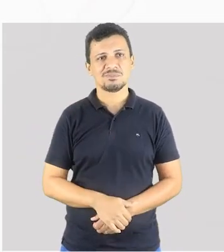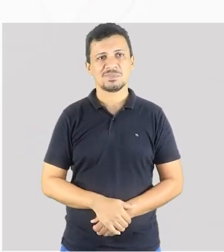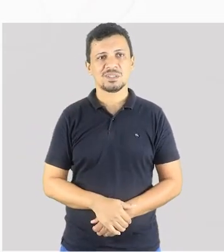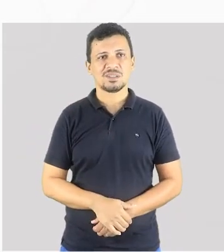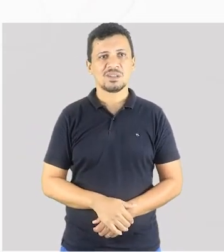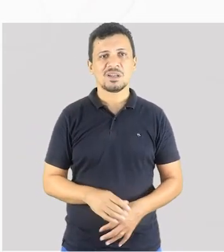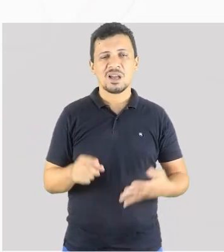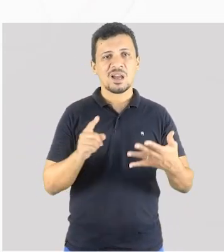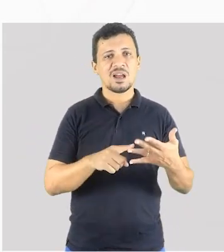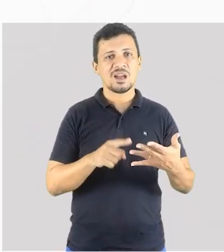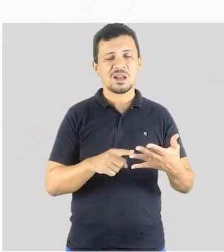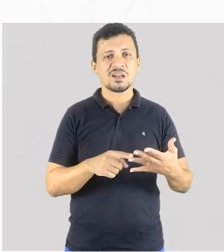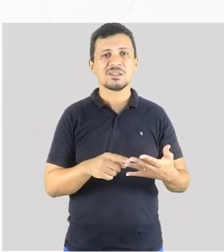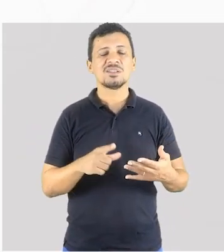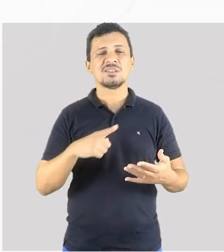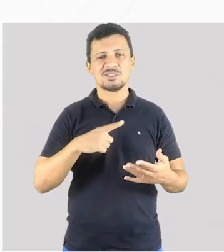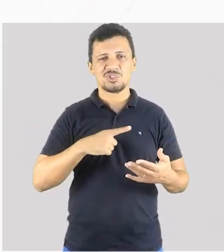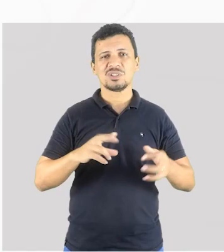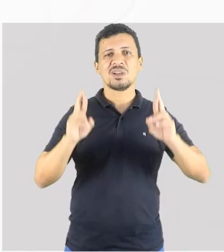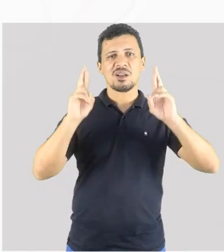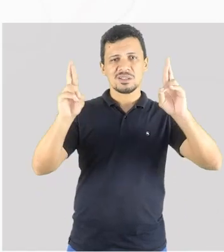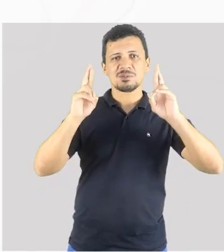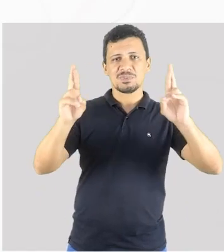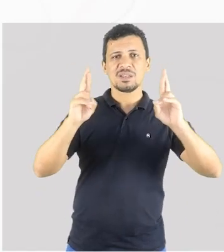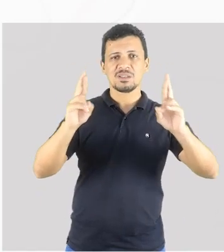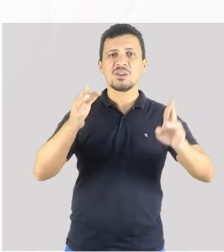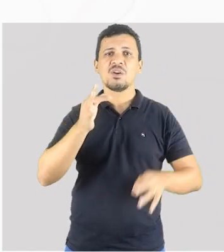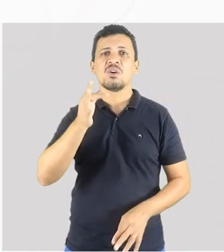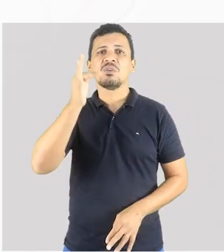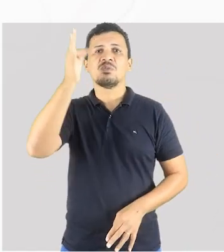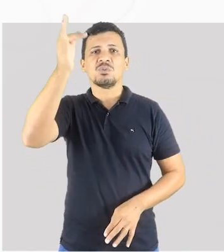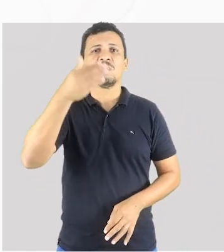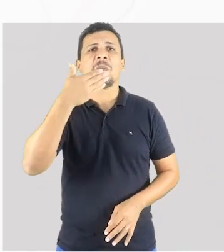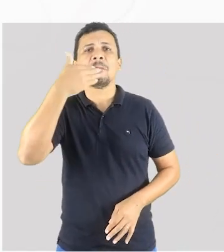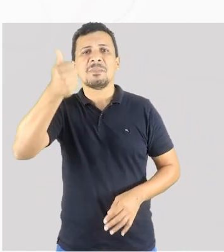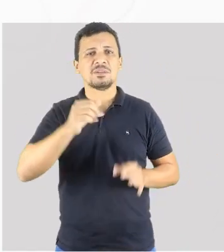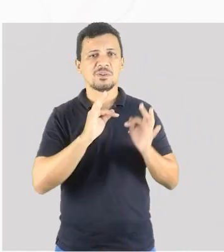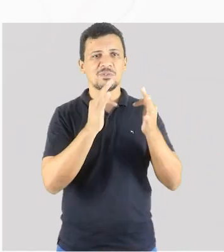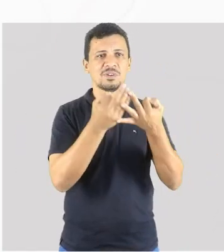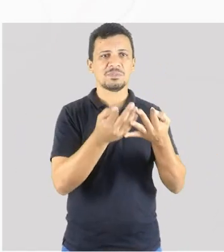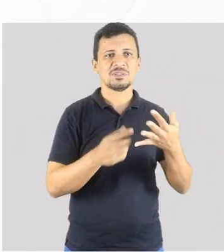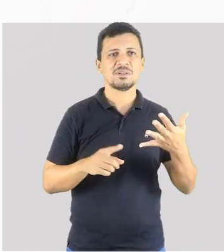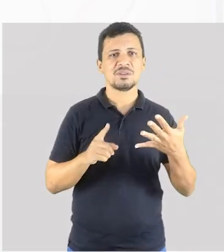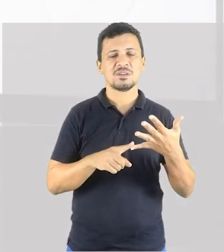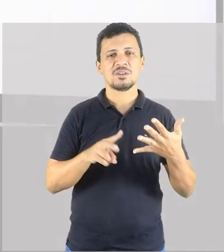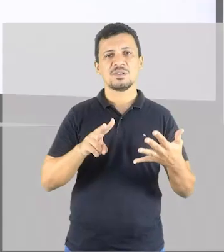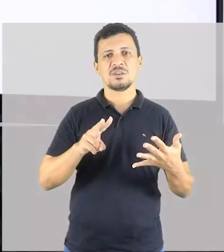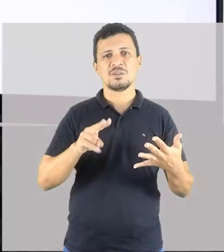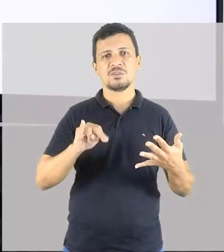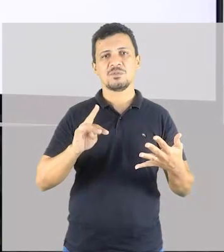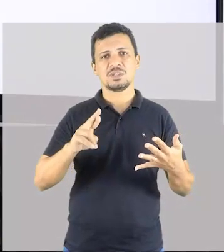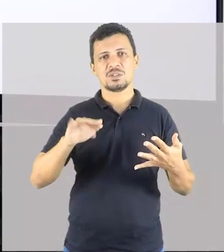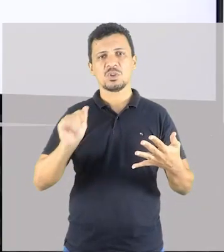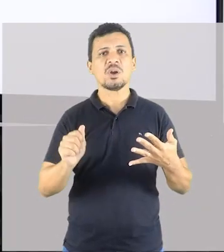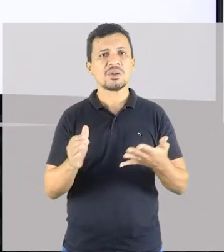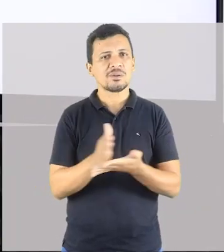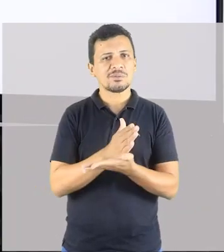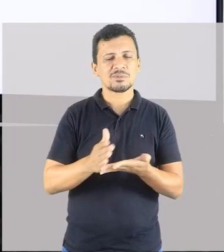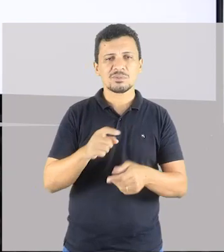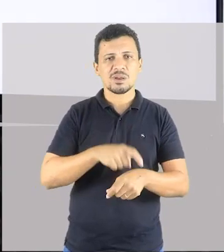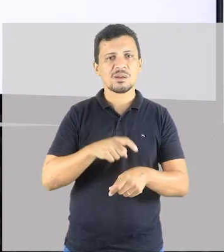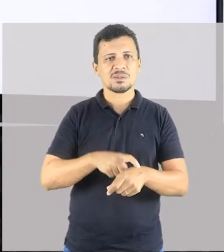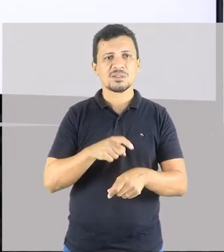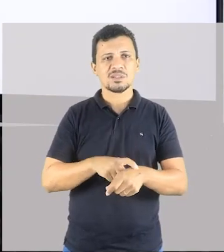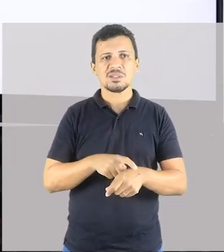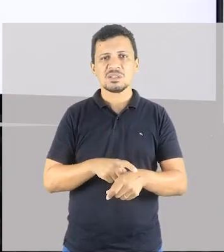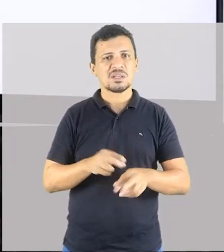não deixava de alimentar a esperança de um melhor destino para a sua família, e Sinhá Vitória, em certos momentos, deixava de